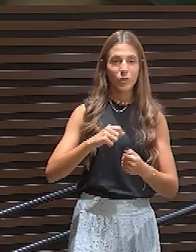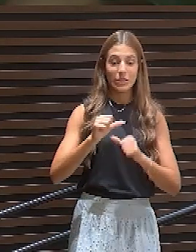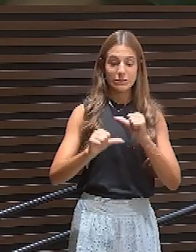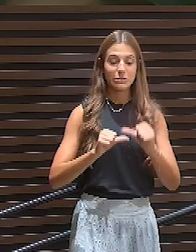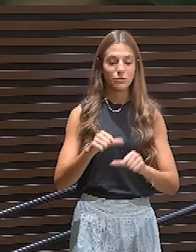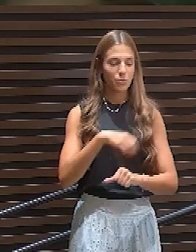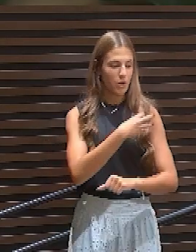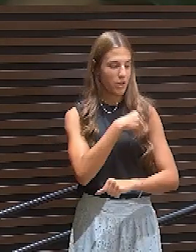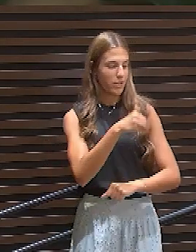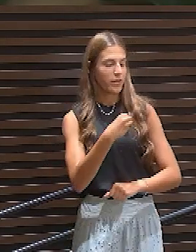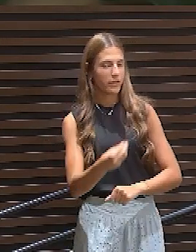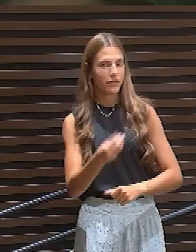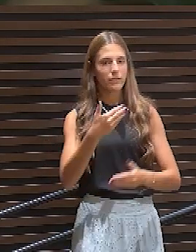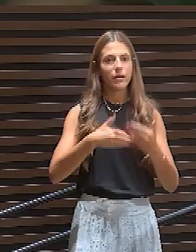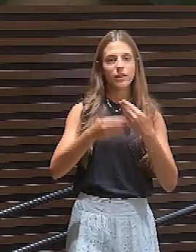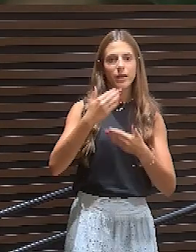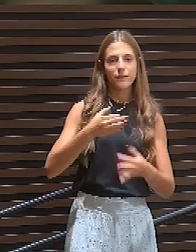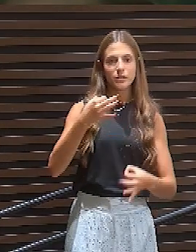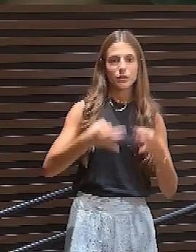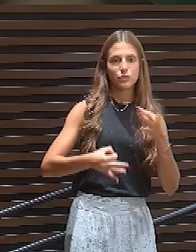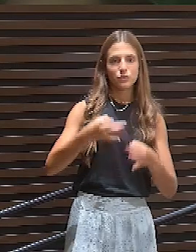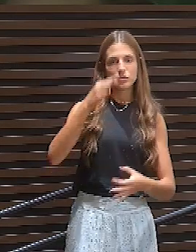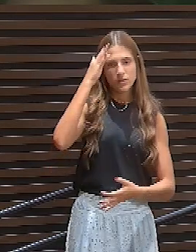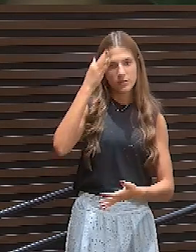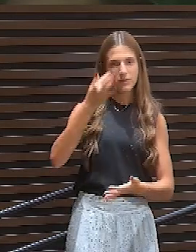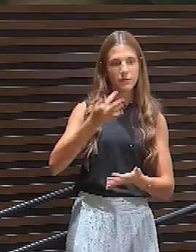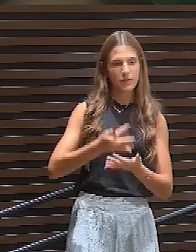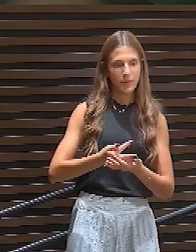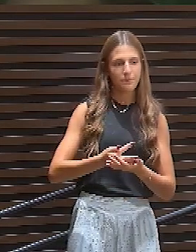A fé de Noé